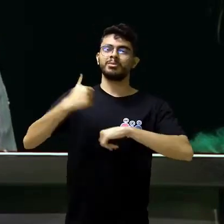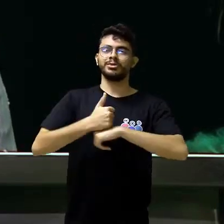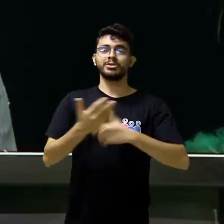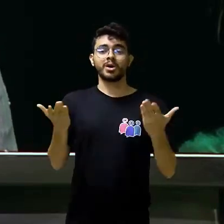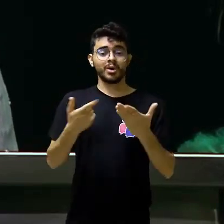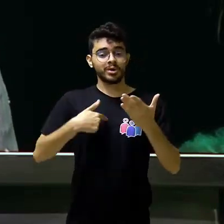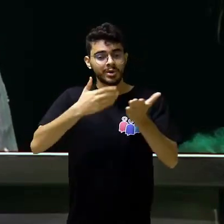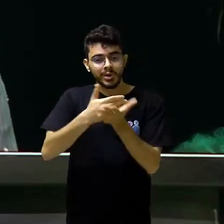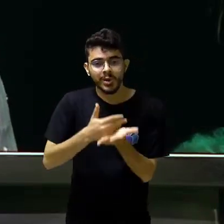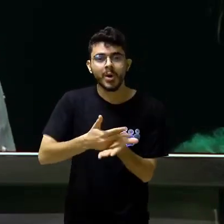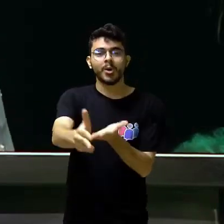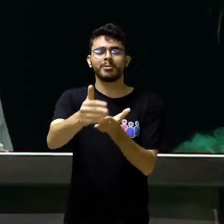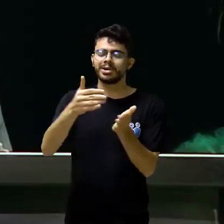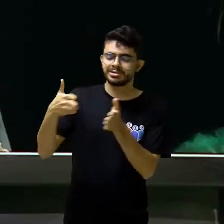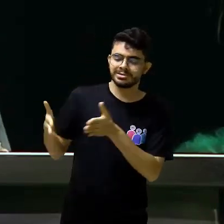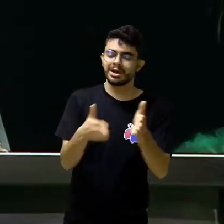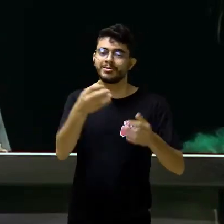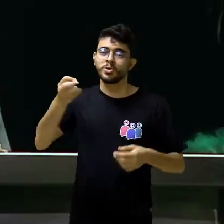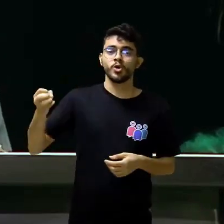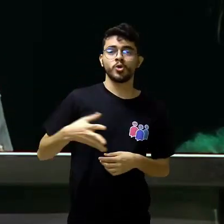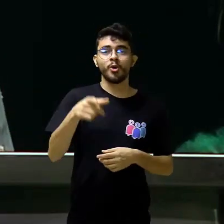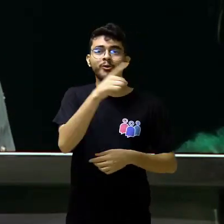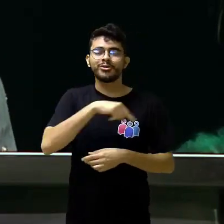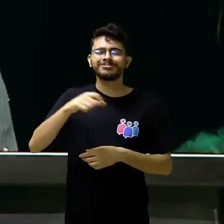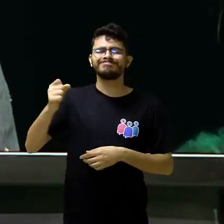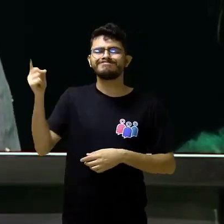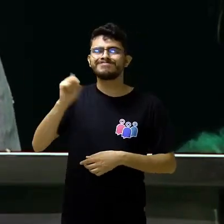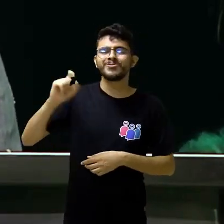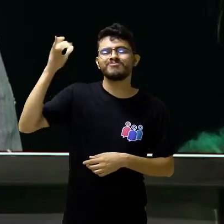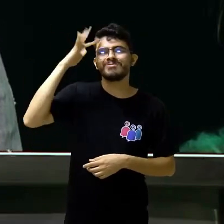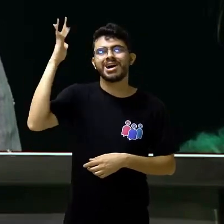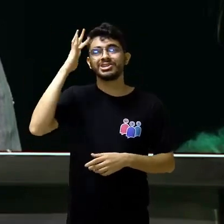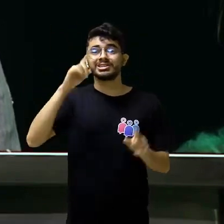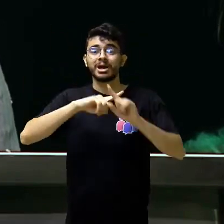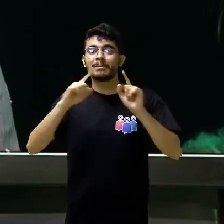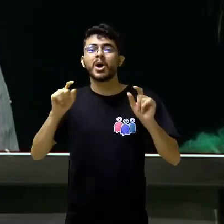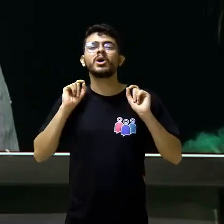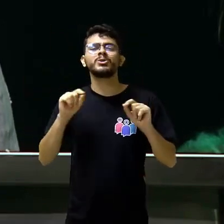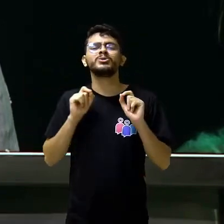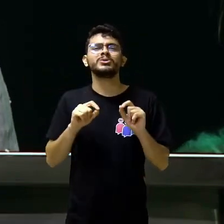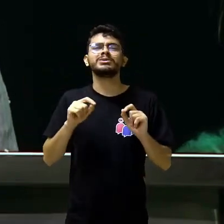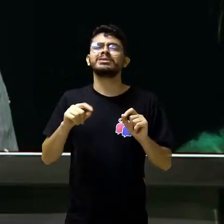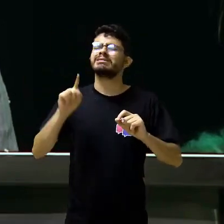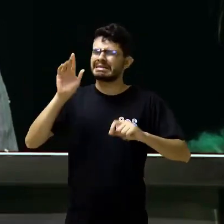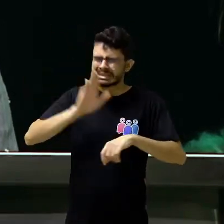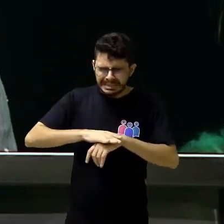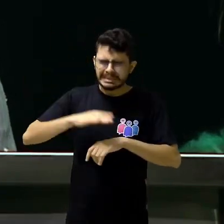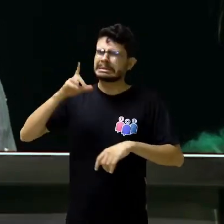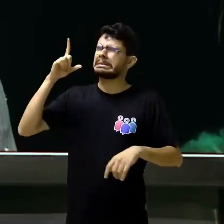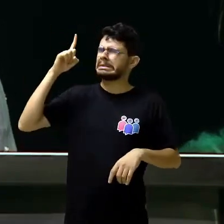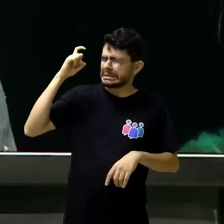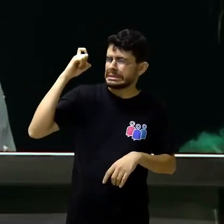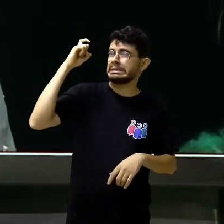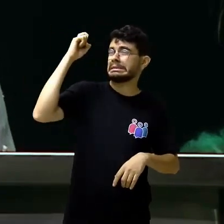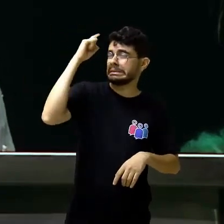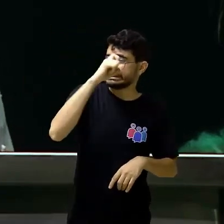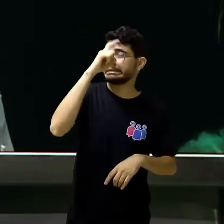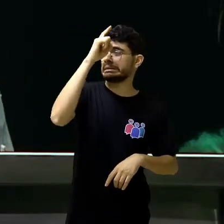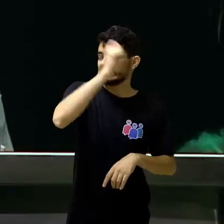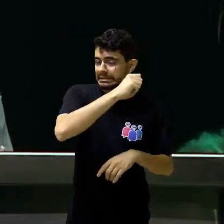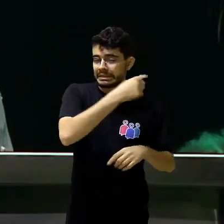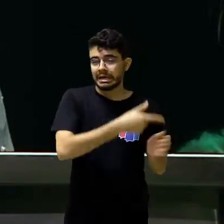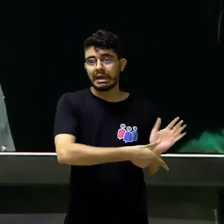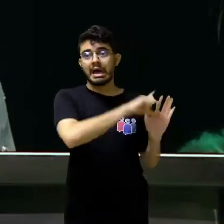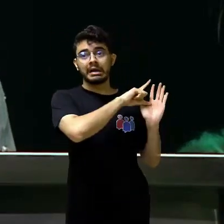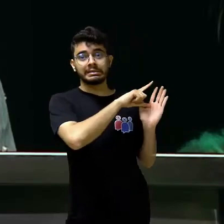inicia e que vocês nem imaginam, mas bem mais difícil do que agora o que